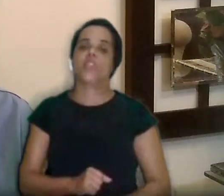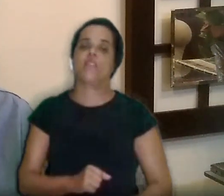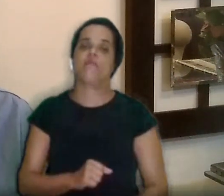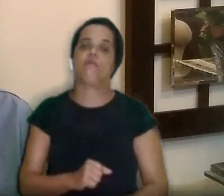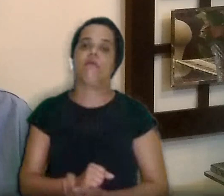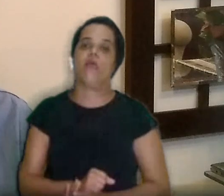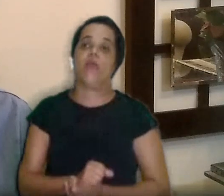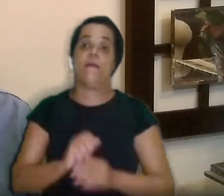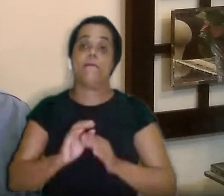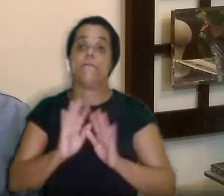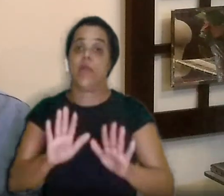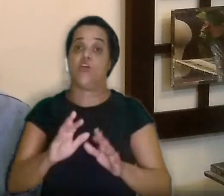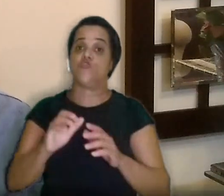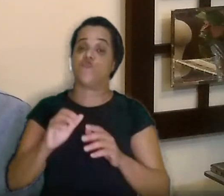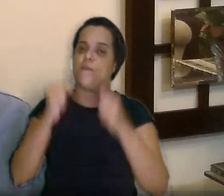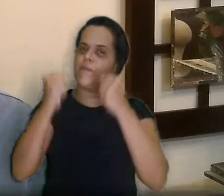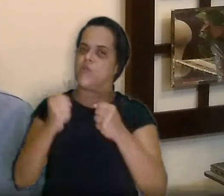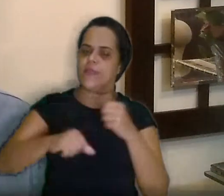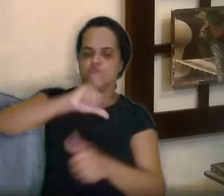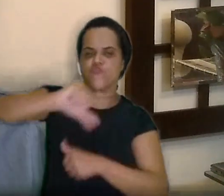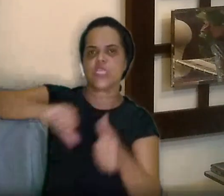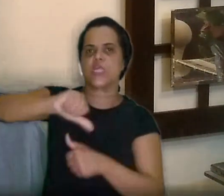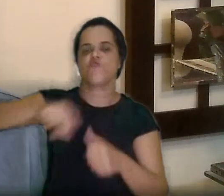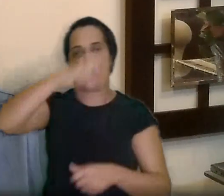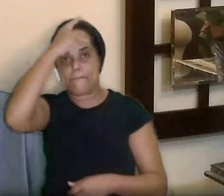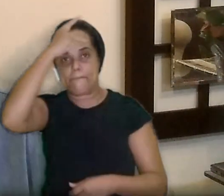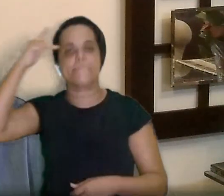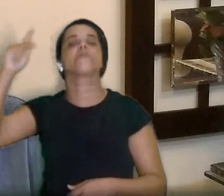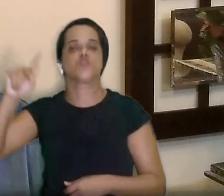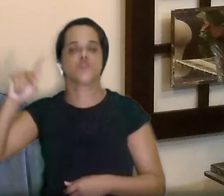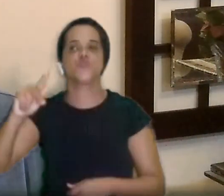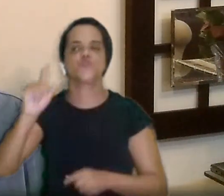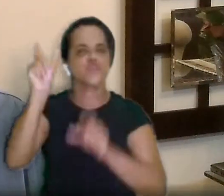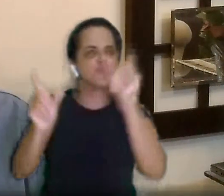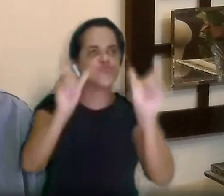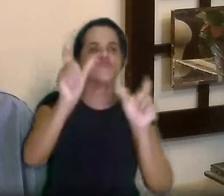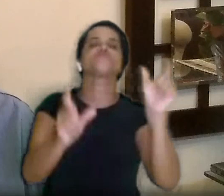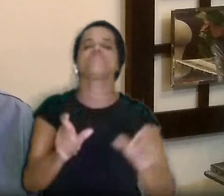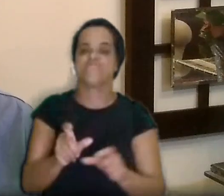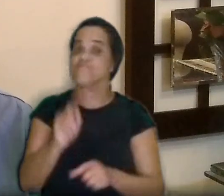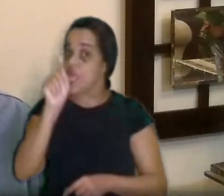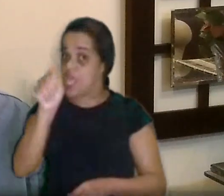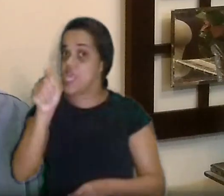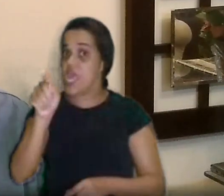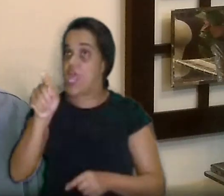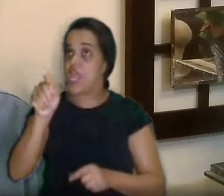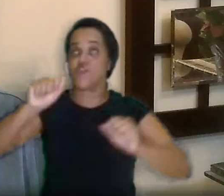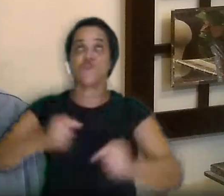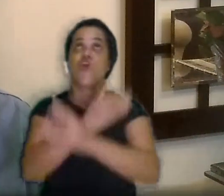é transformar a partir das vidas transformadas. Nossas vidas transformadas vão glorificar a